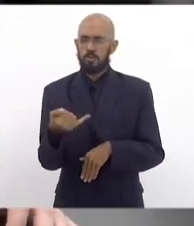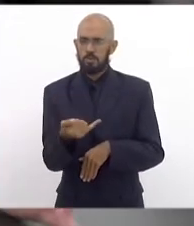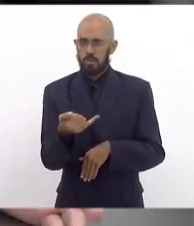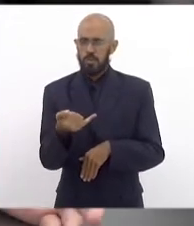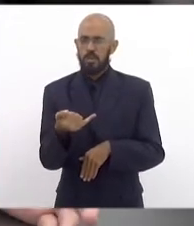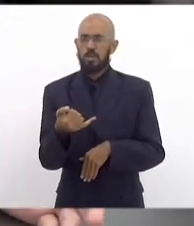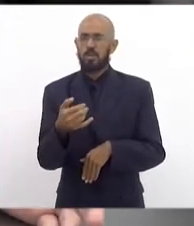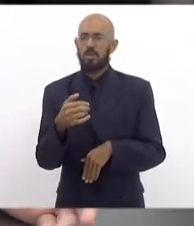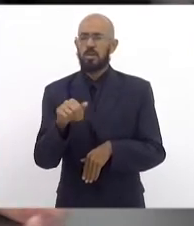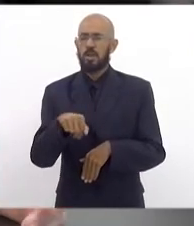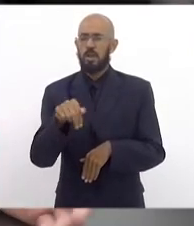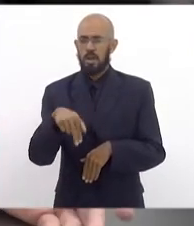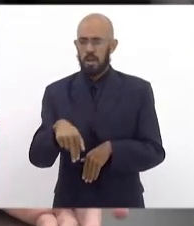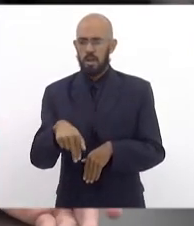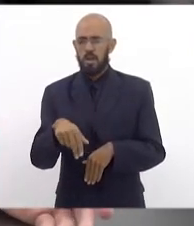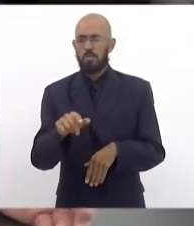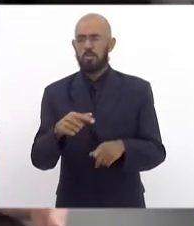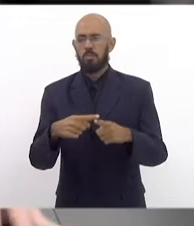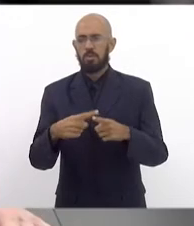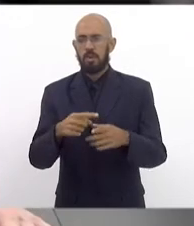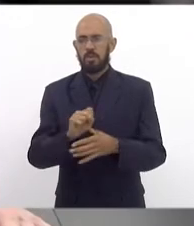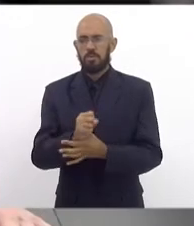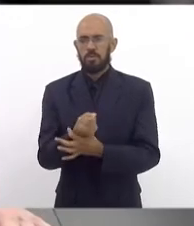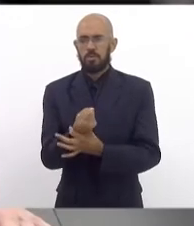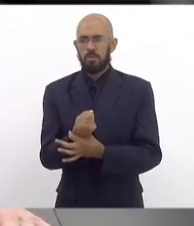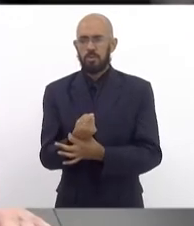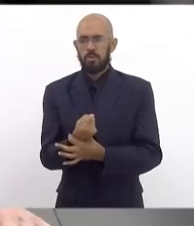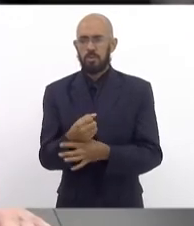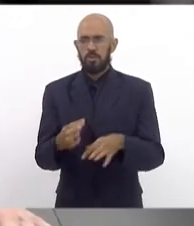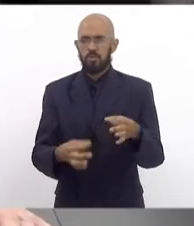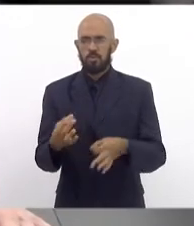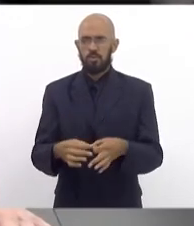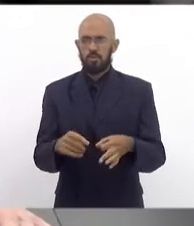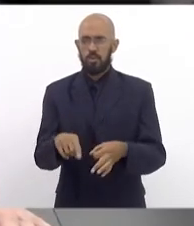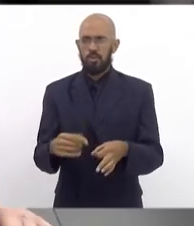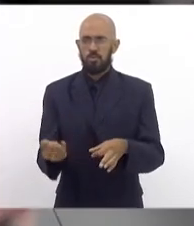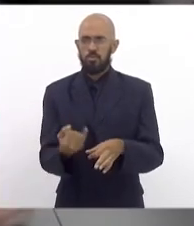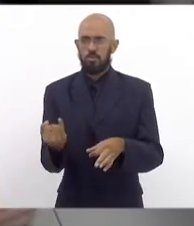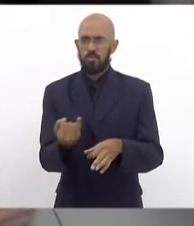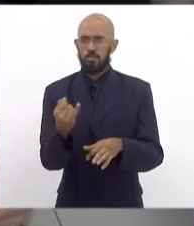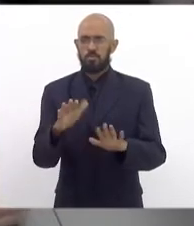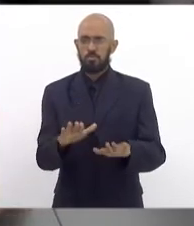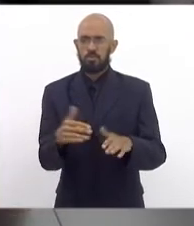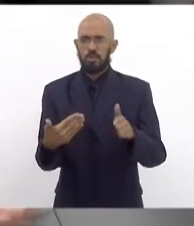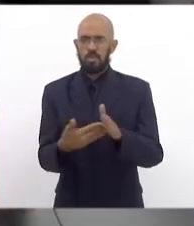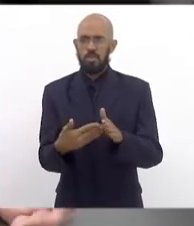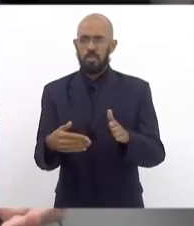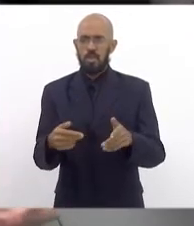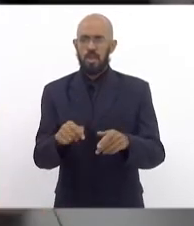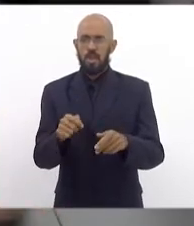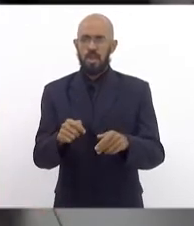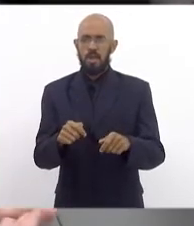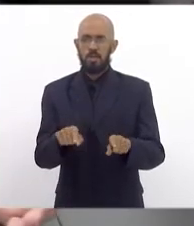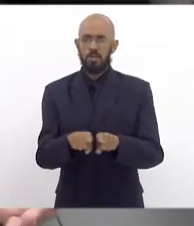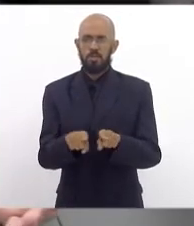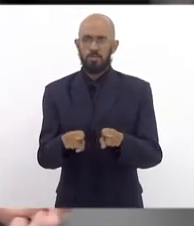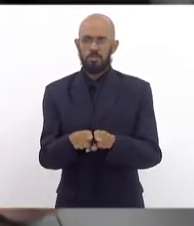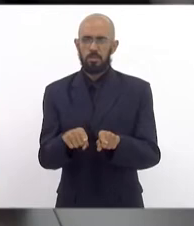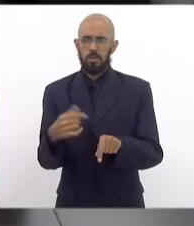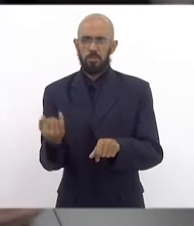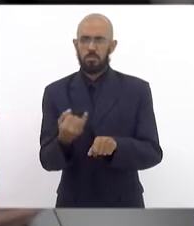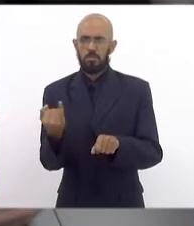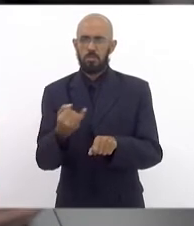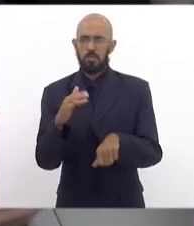a segurança jurídica algo muito importante na legislação e até muitas das vezes mais